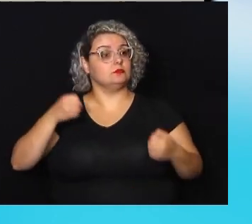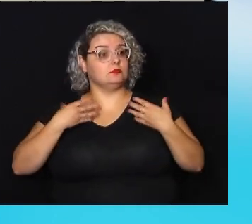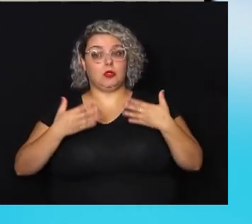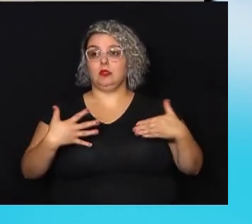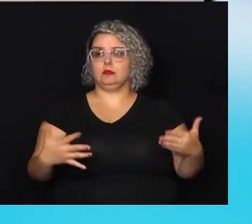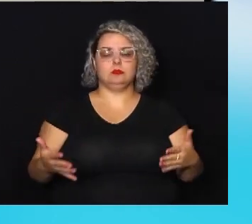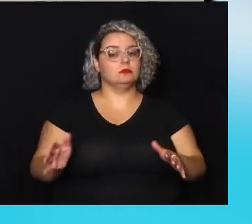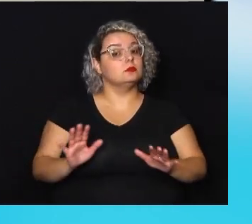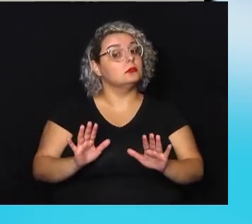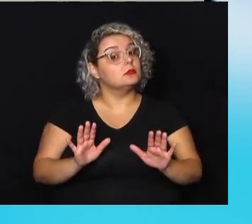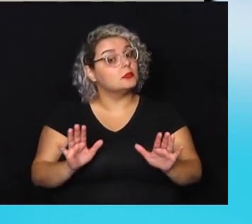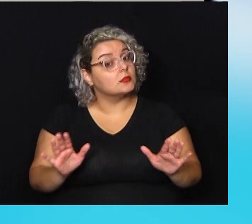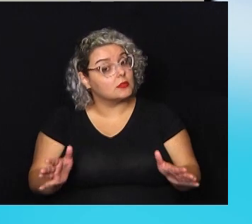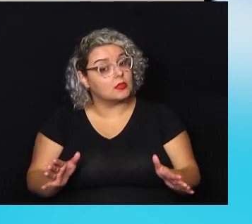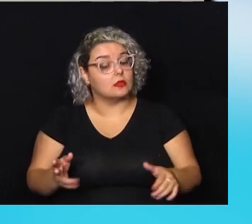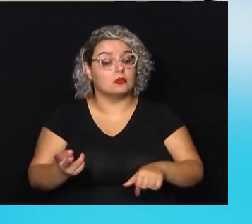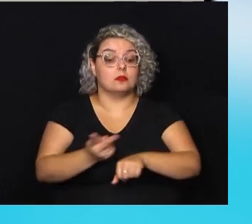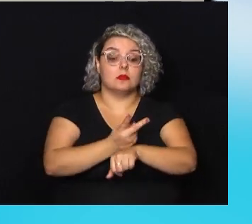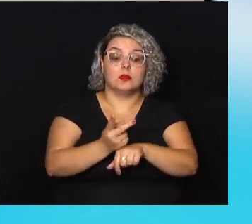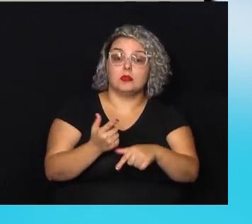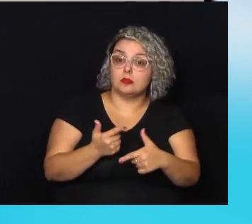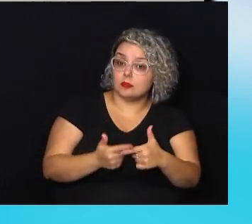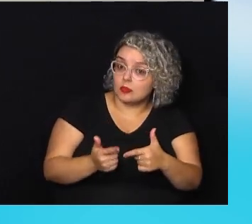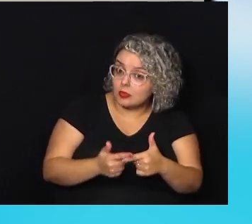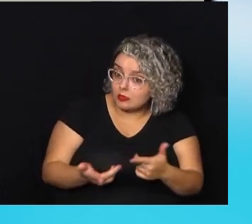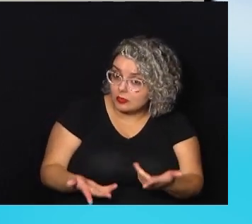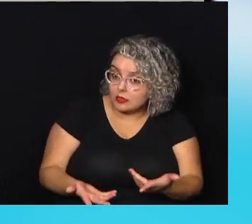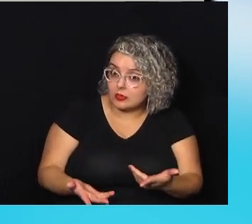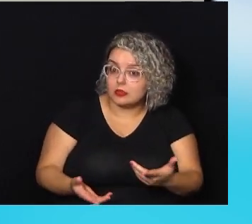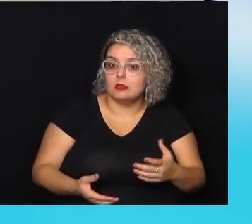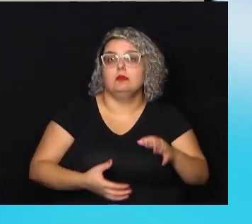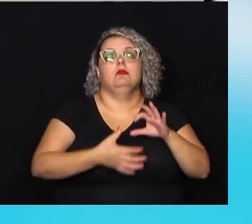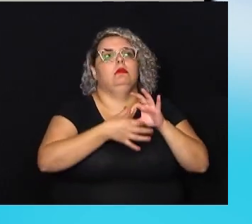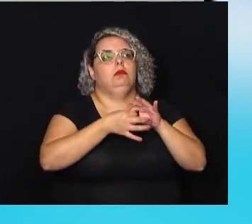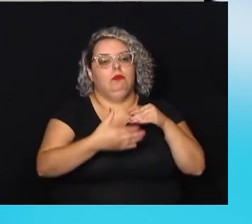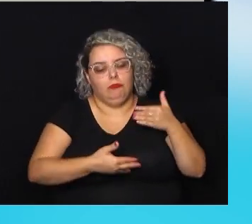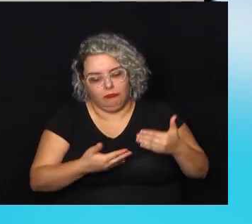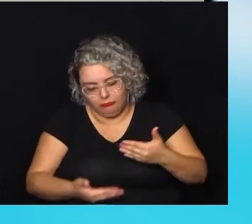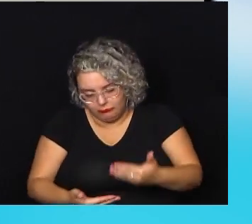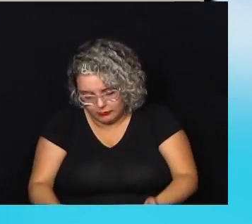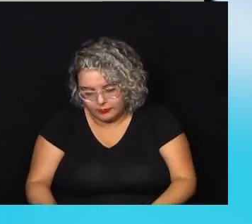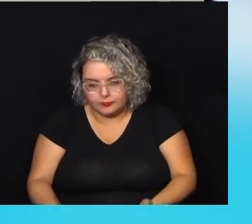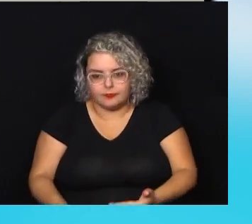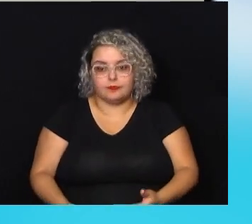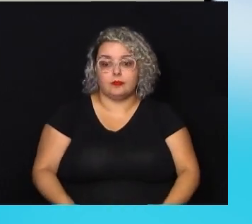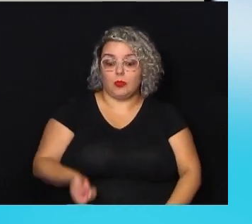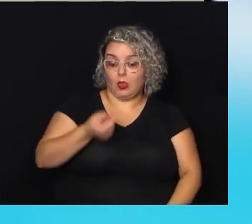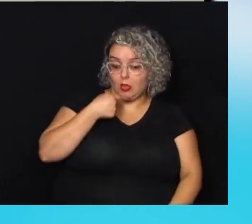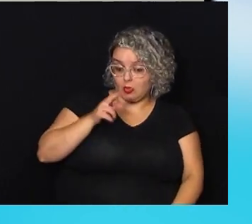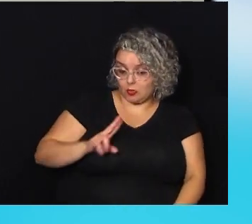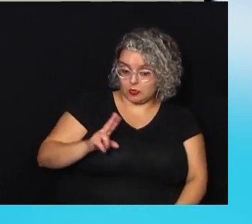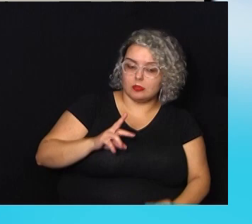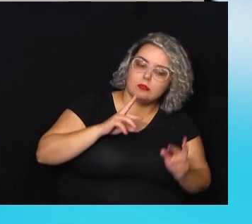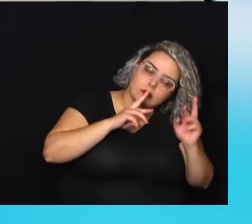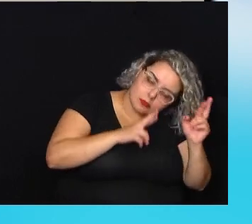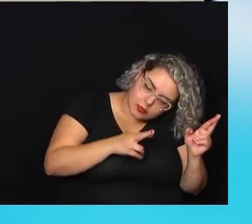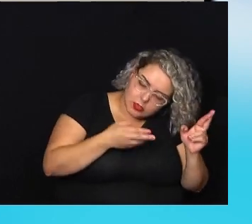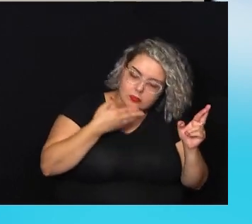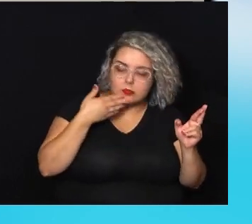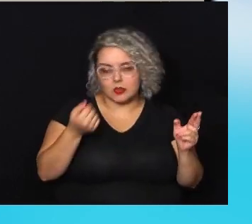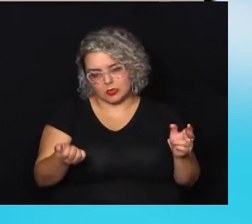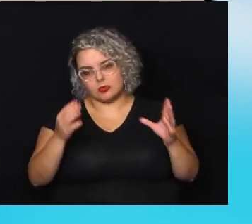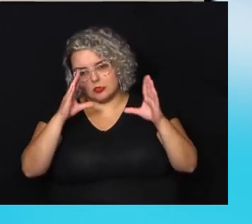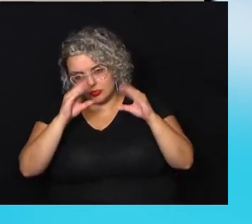noite. Não, a gente precisa focar na causa daquele problema. Senão a gente entra num ciclo vicioso